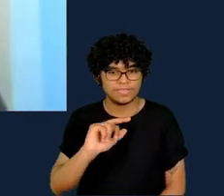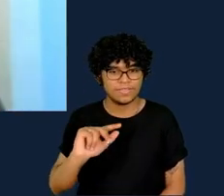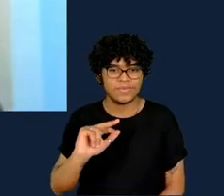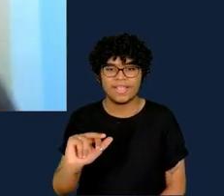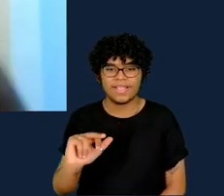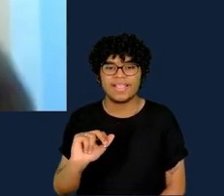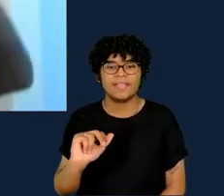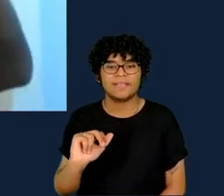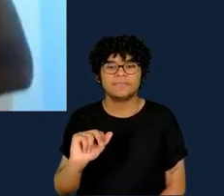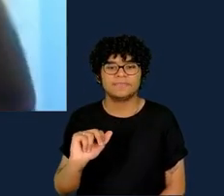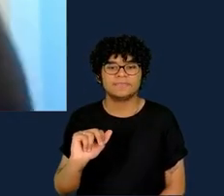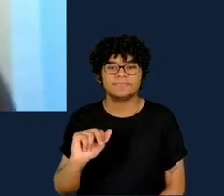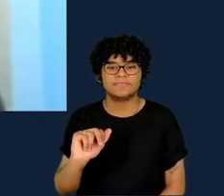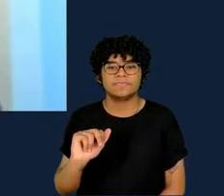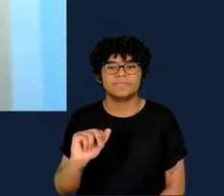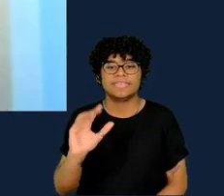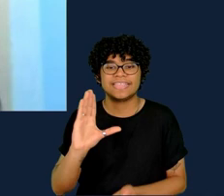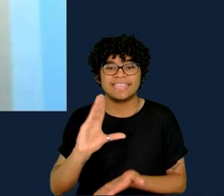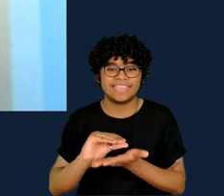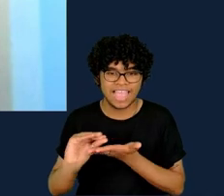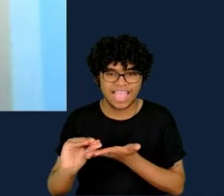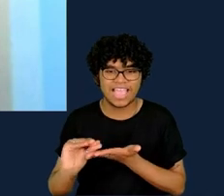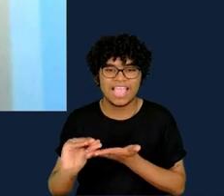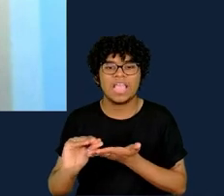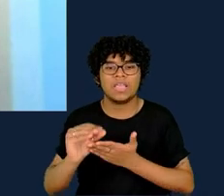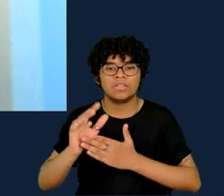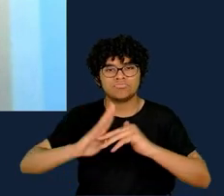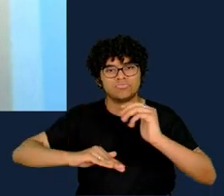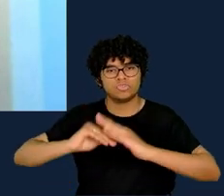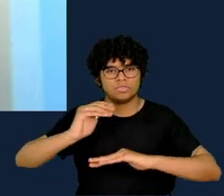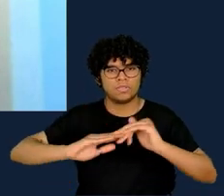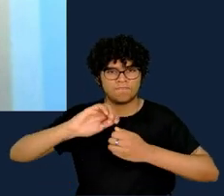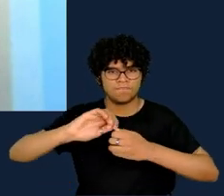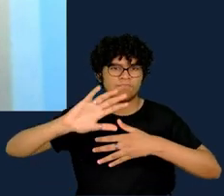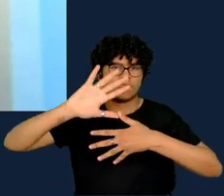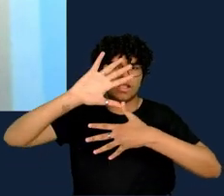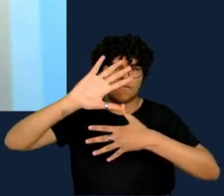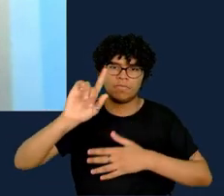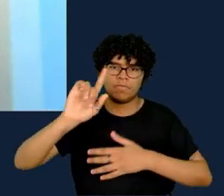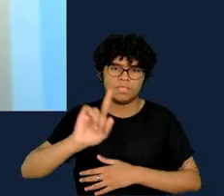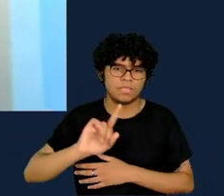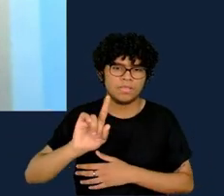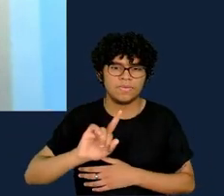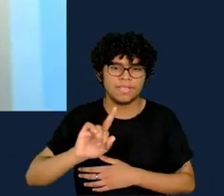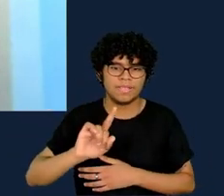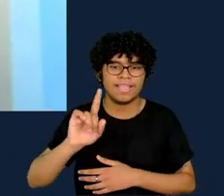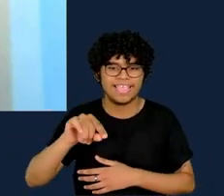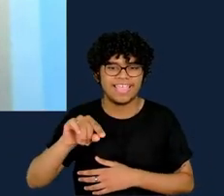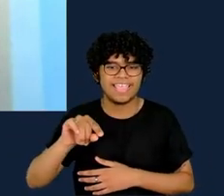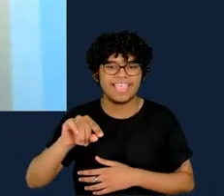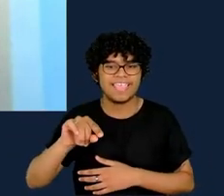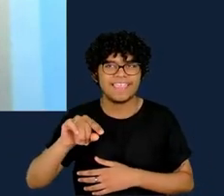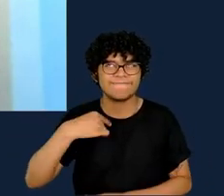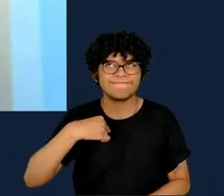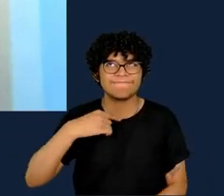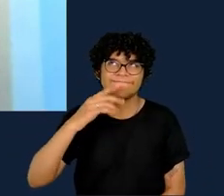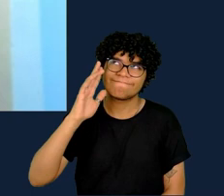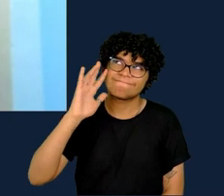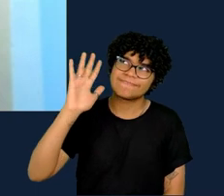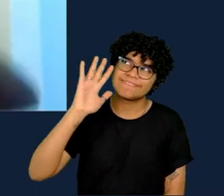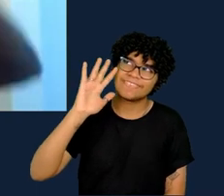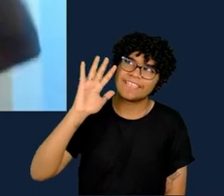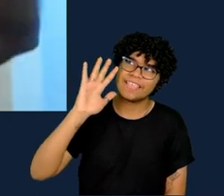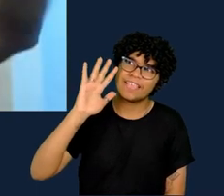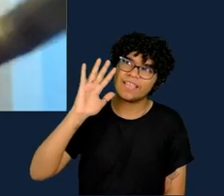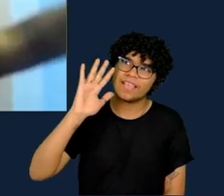não são nem linhas, dados de construção de mapa. O que vem já em mente quantas espécies